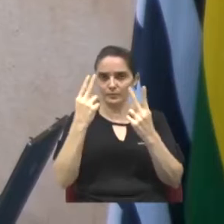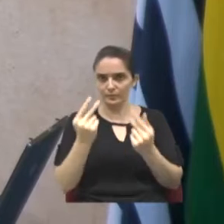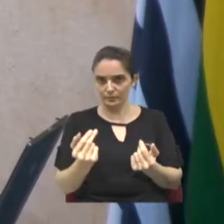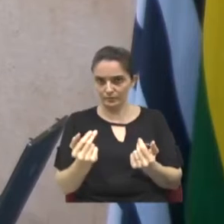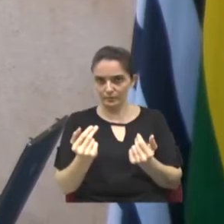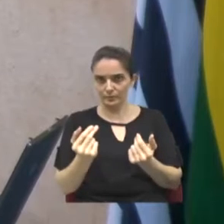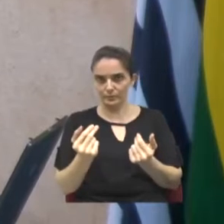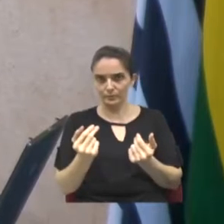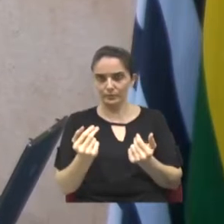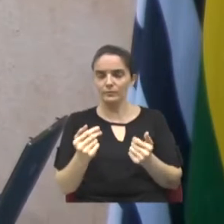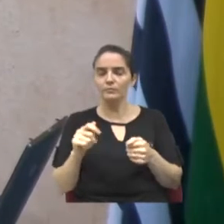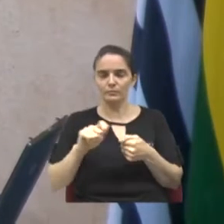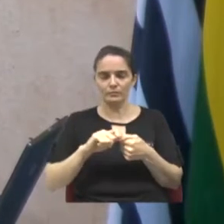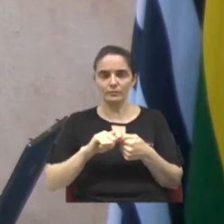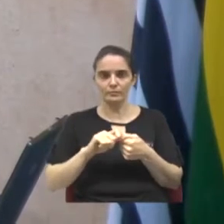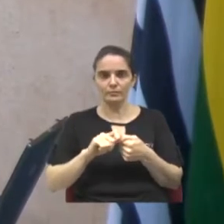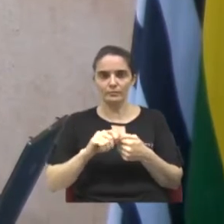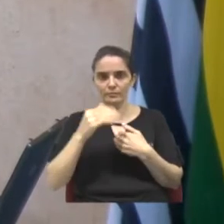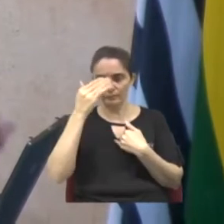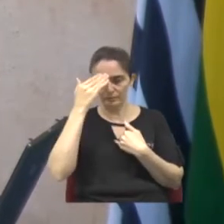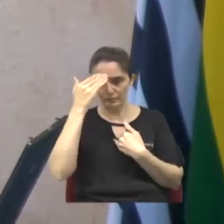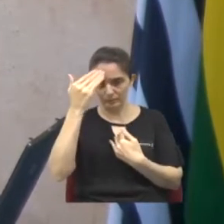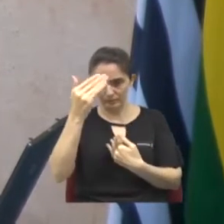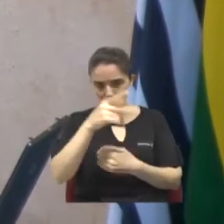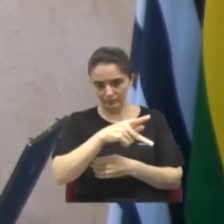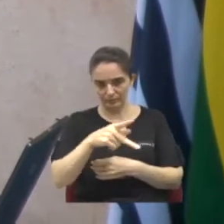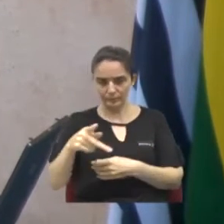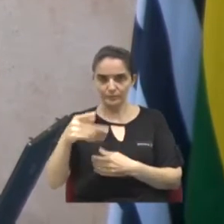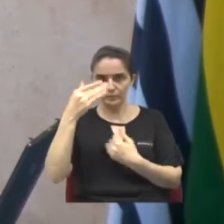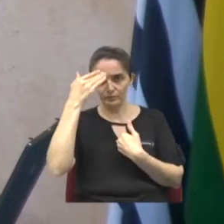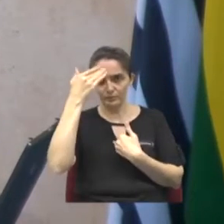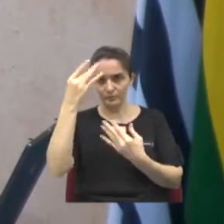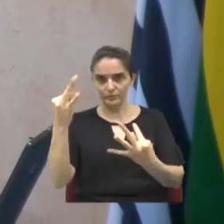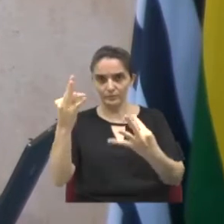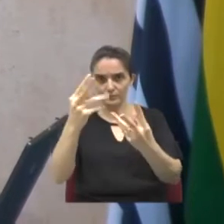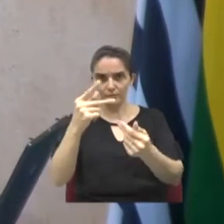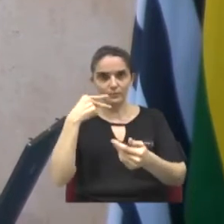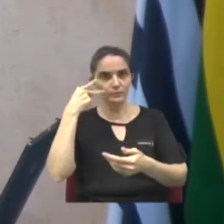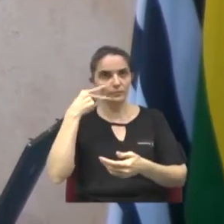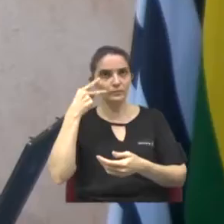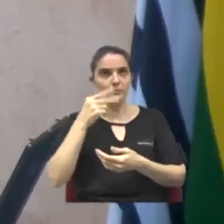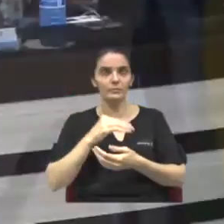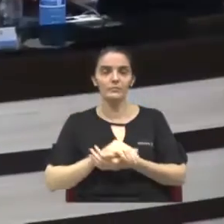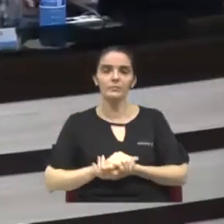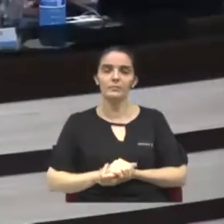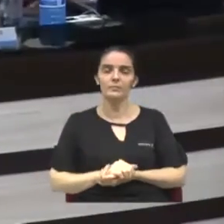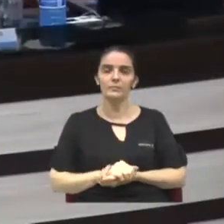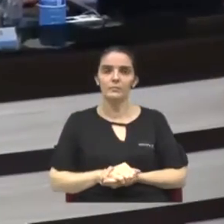costume dessa casa fazer. Muito obrigada, presidente. Muito obrigada a todos os vereadores e vereadoras.